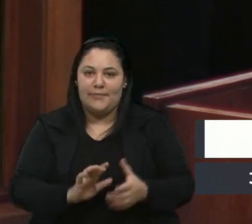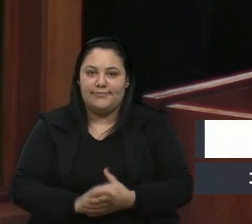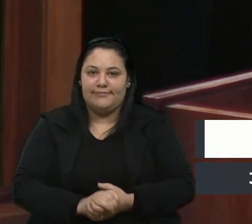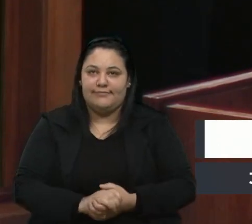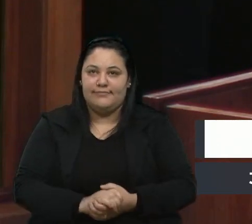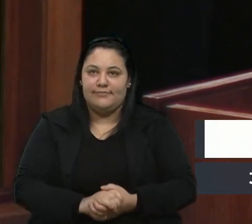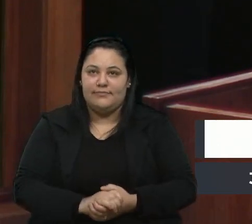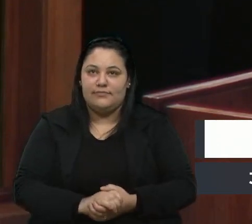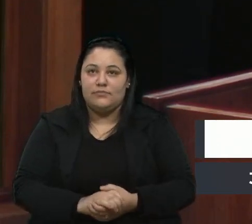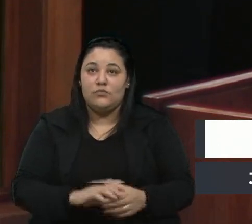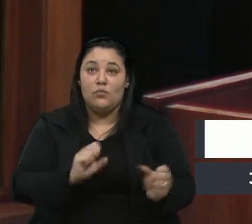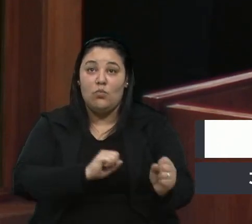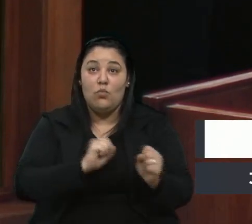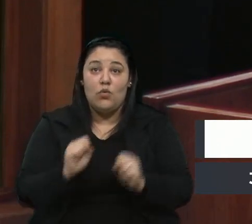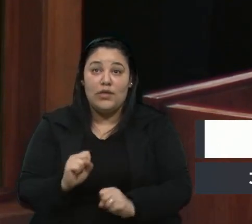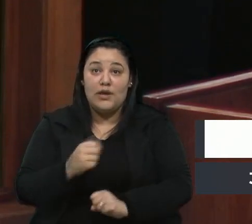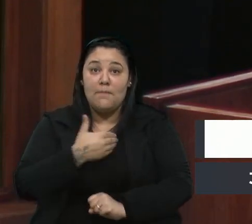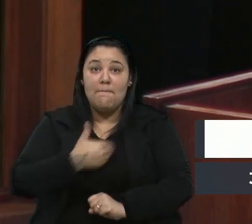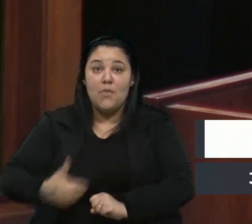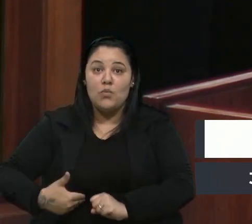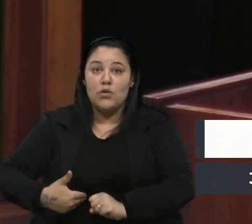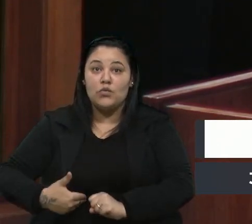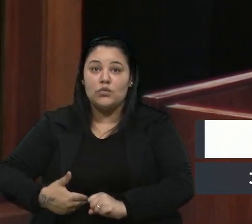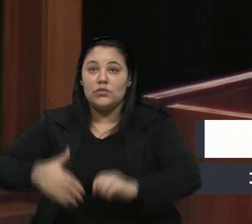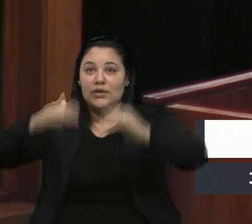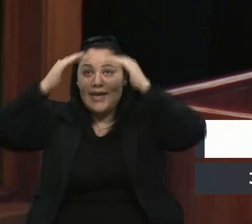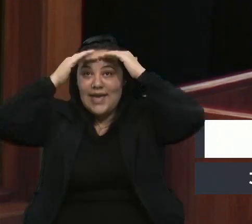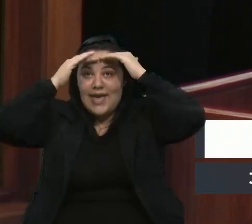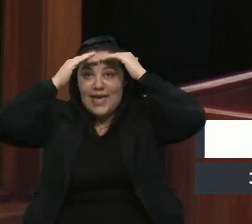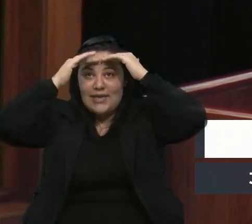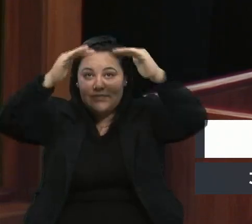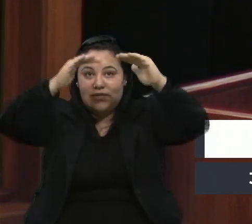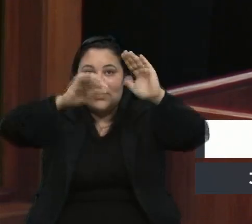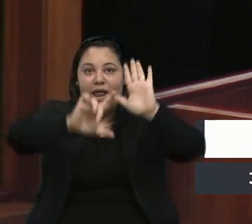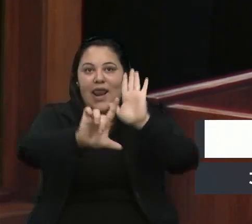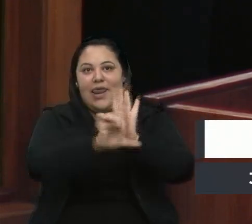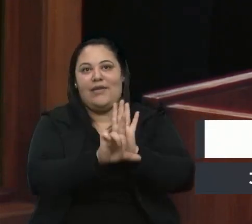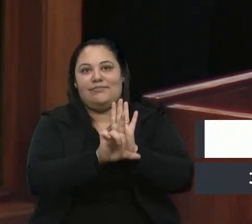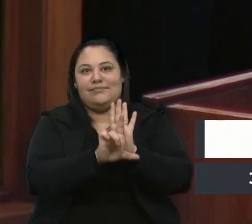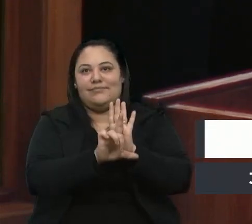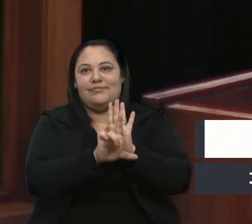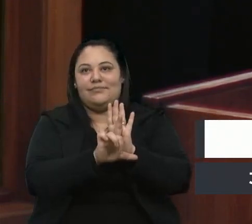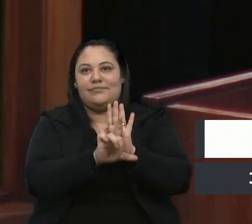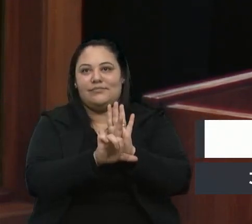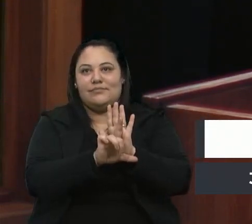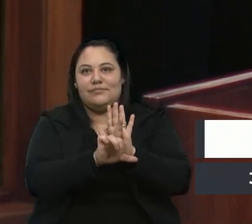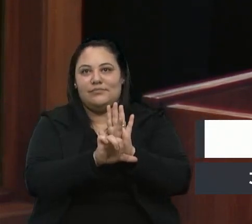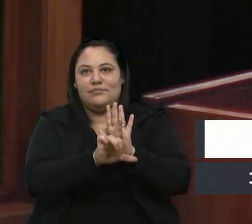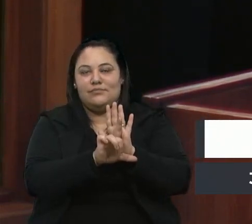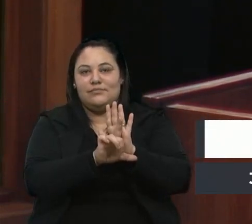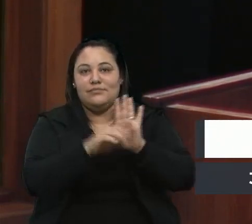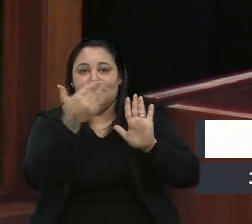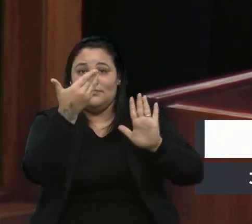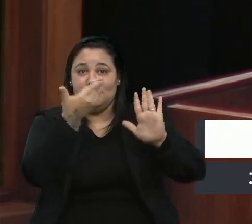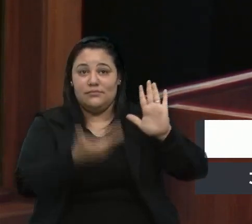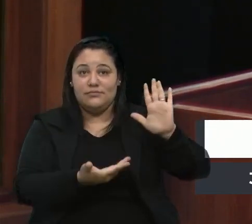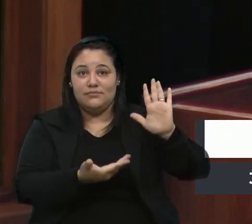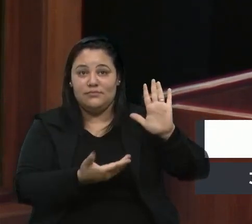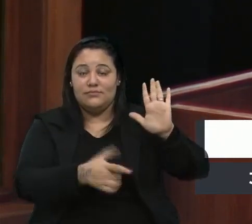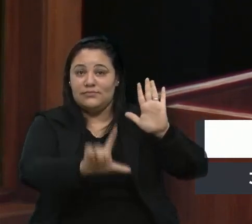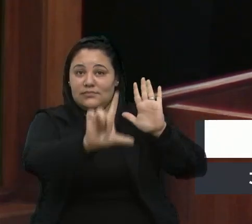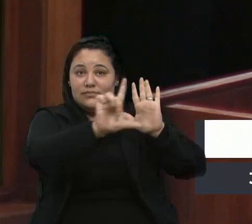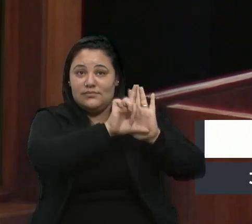O poder público respeita a lei. E, senhoras e senhores, aqui está a lei.